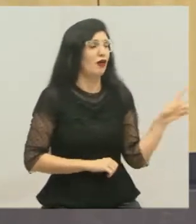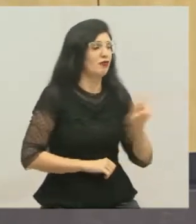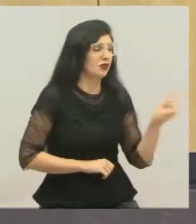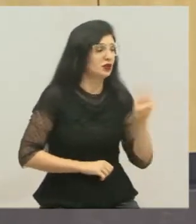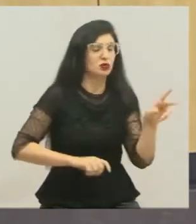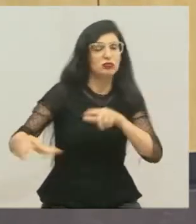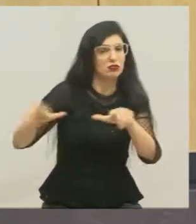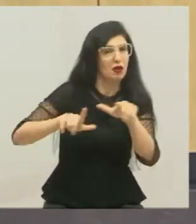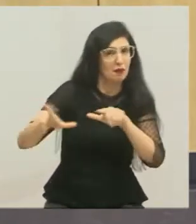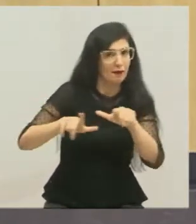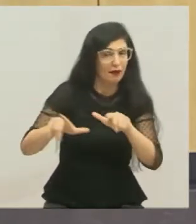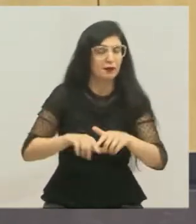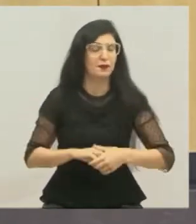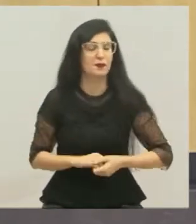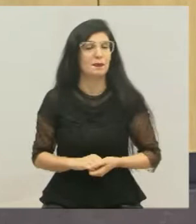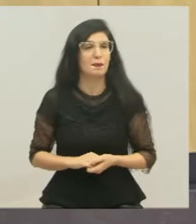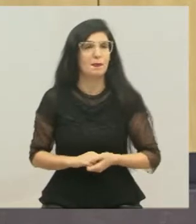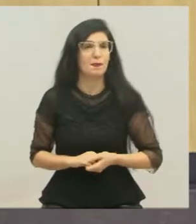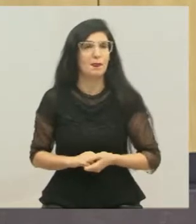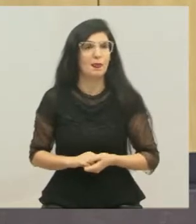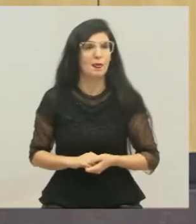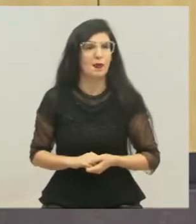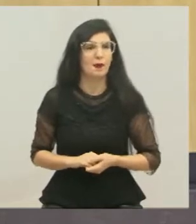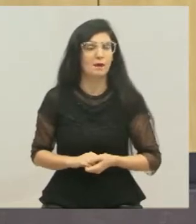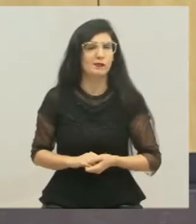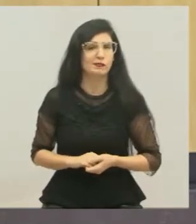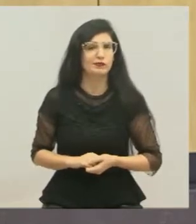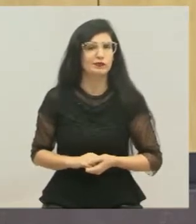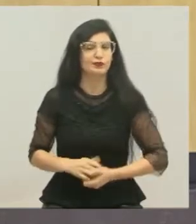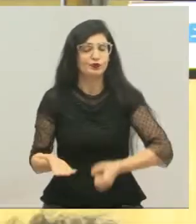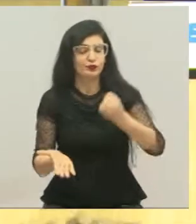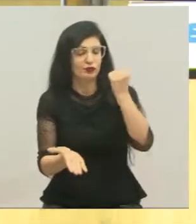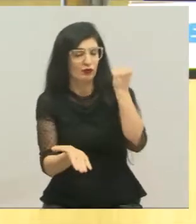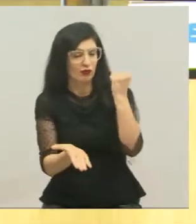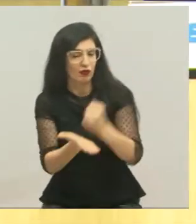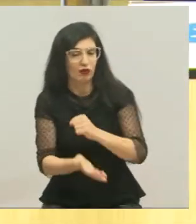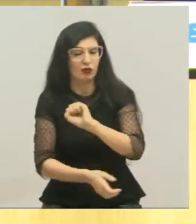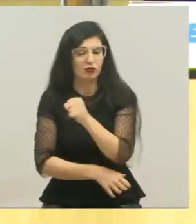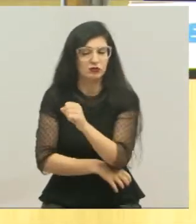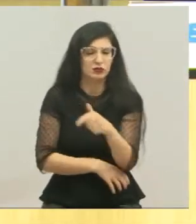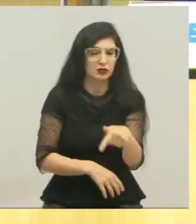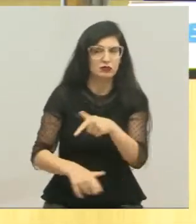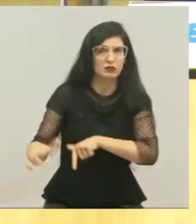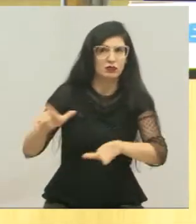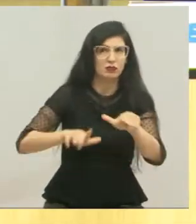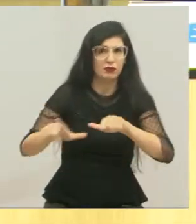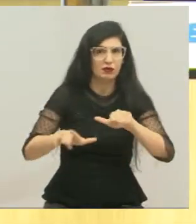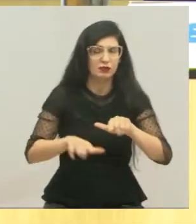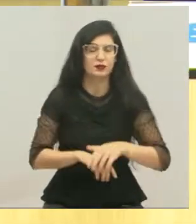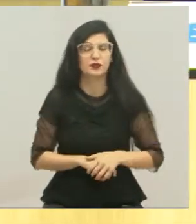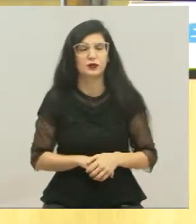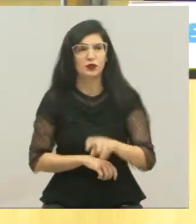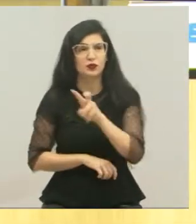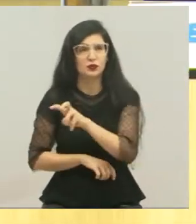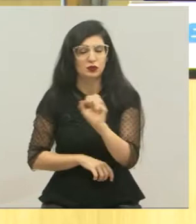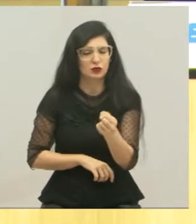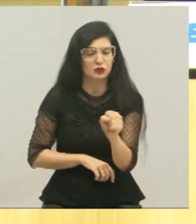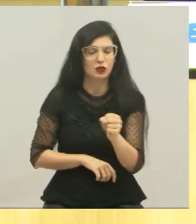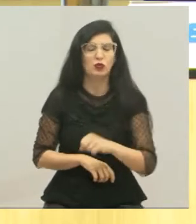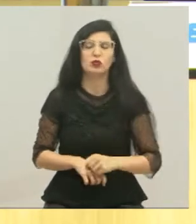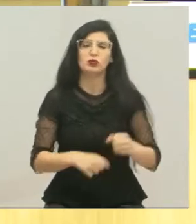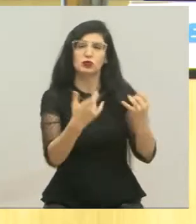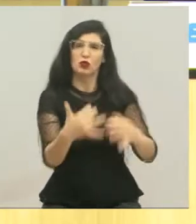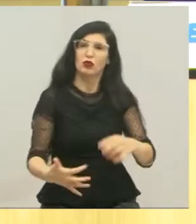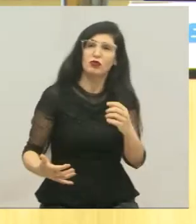vereadores. Antes, porém, informo que para a presente sessão foram protocolados 87 trabalhos, sendo 58